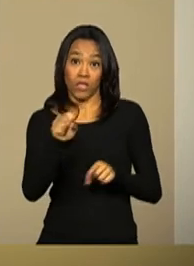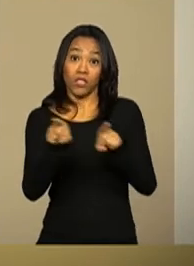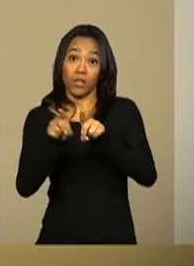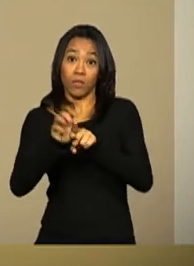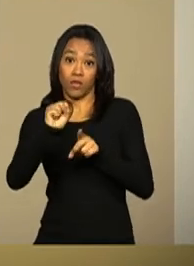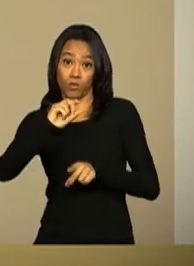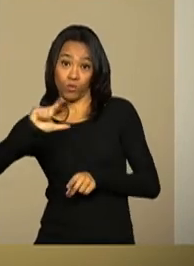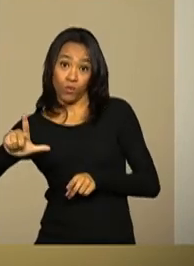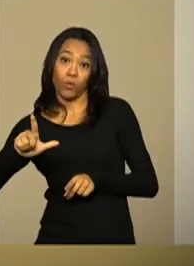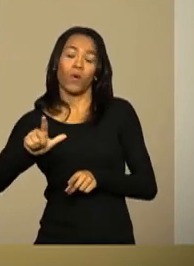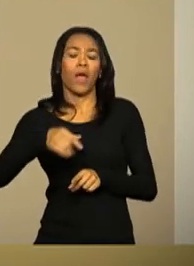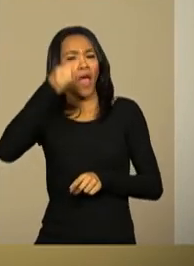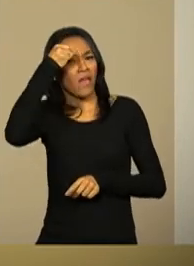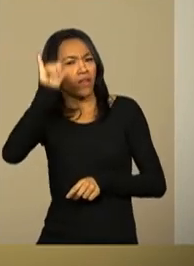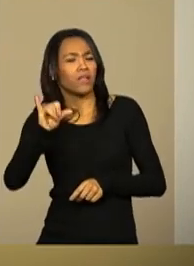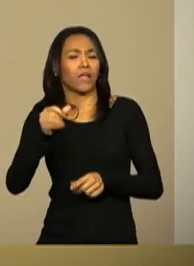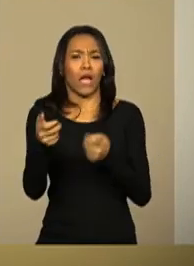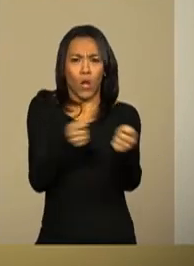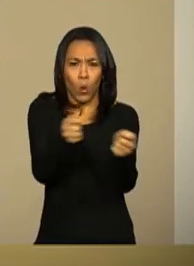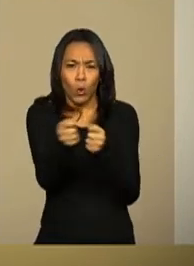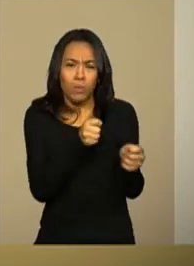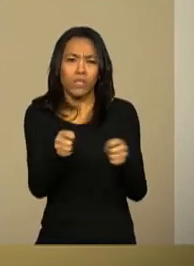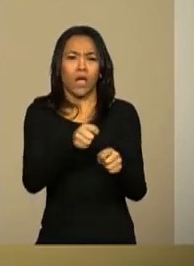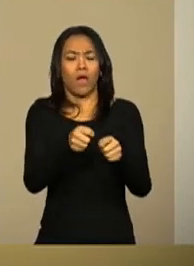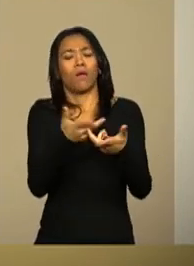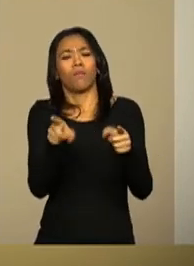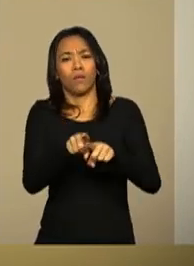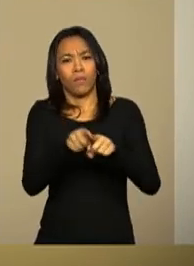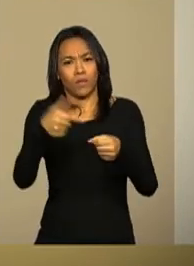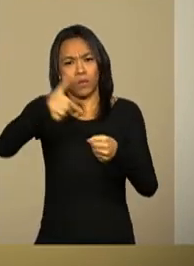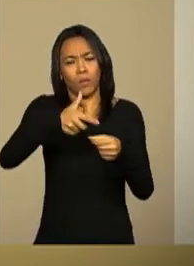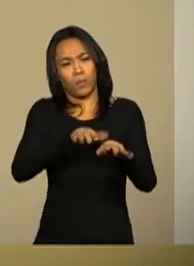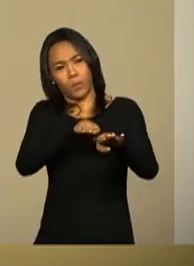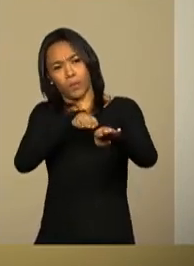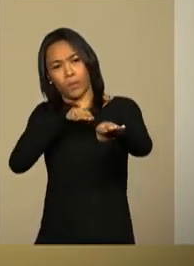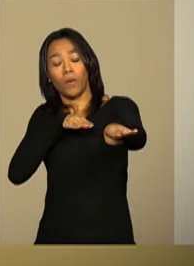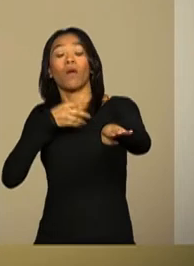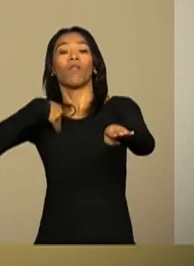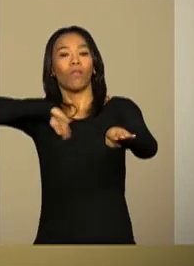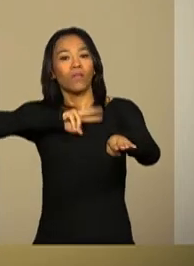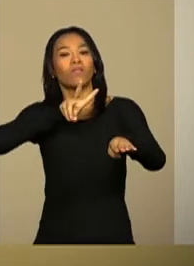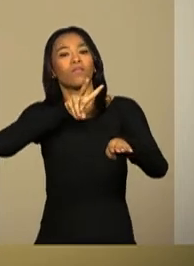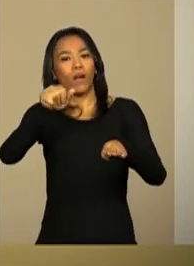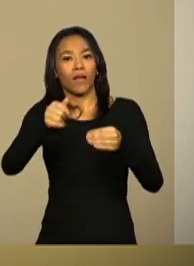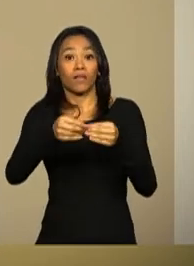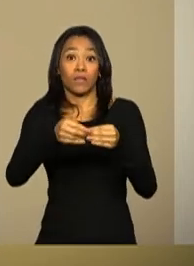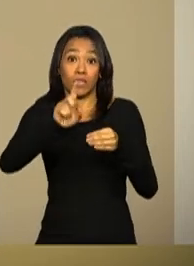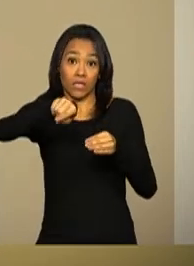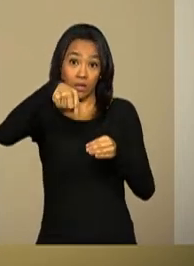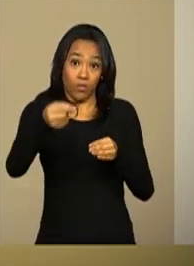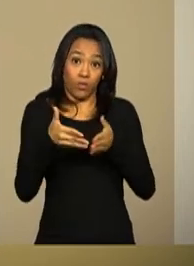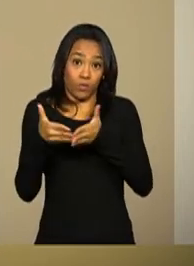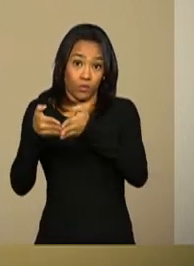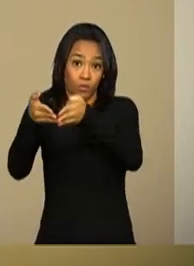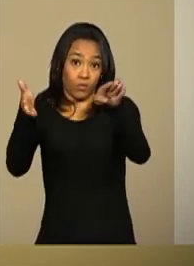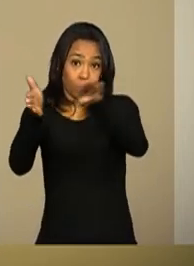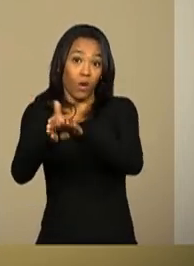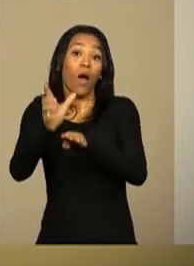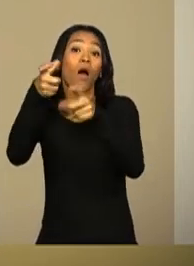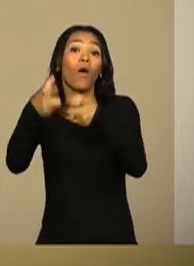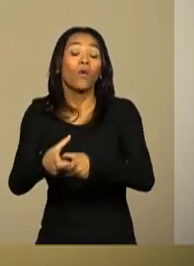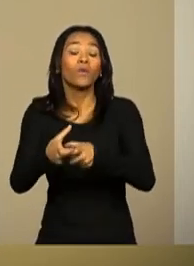combustível e diminuir os custos do transporte nós vamos ampliar um bar que a partir dos portos da região